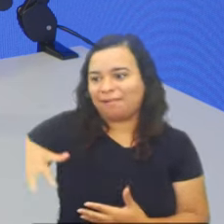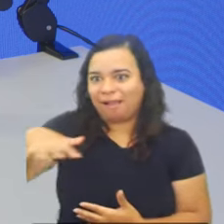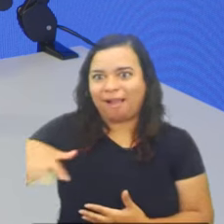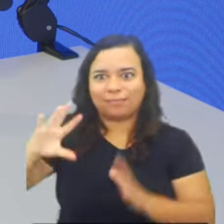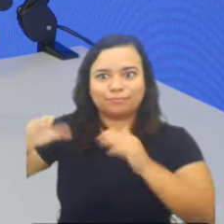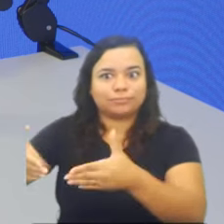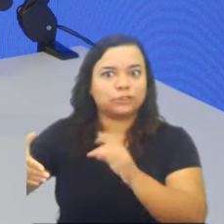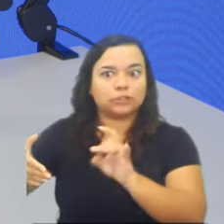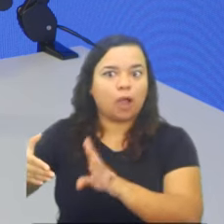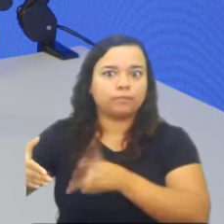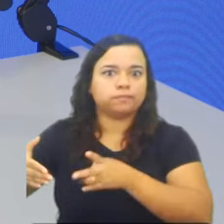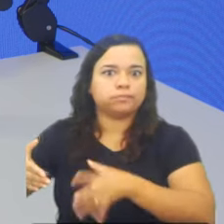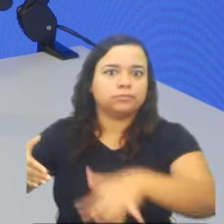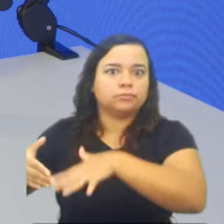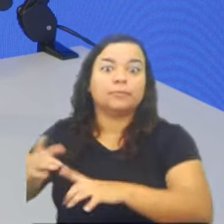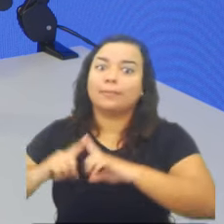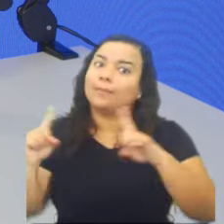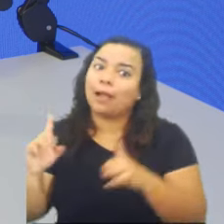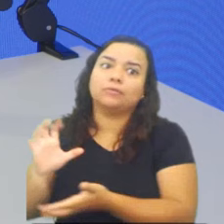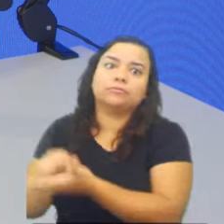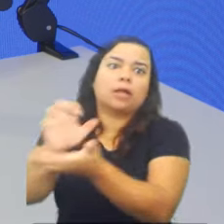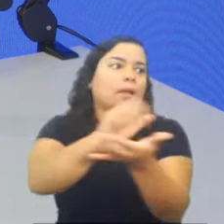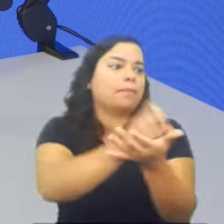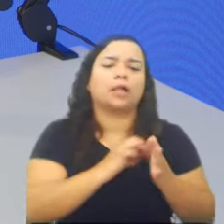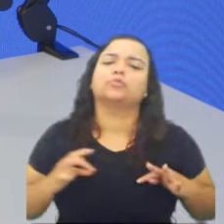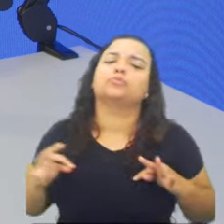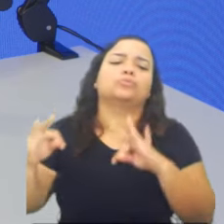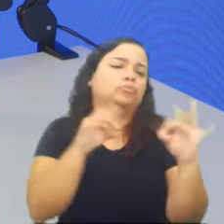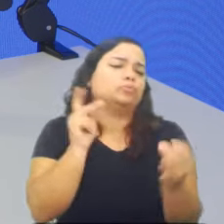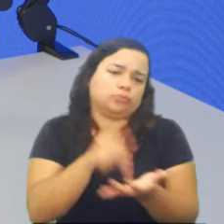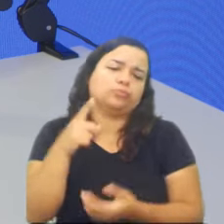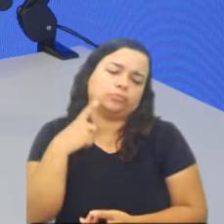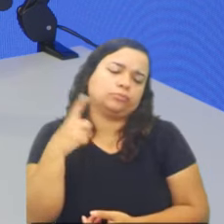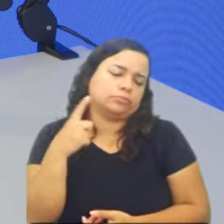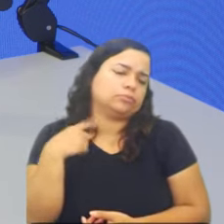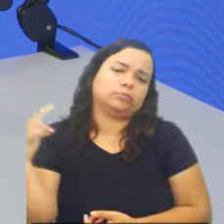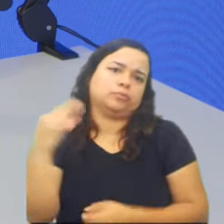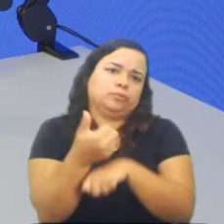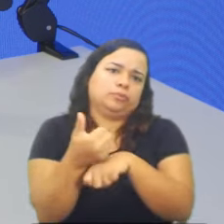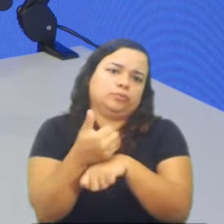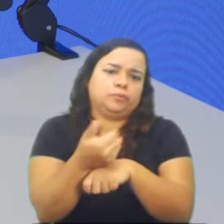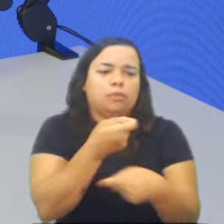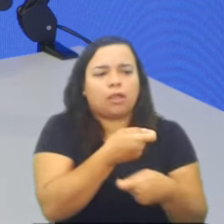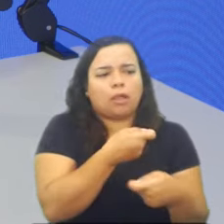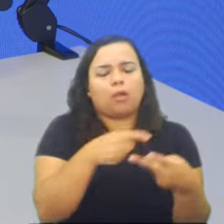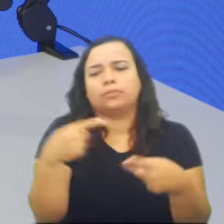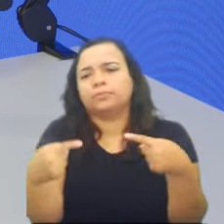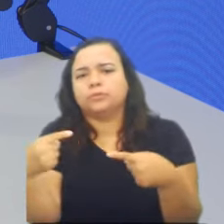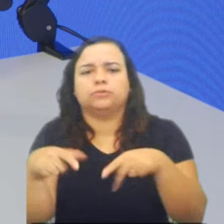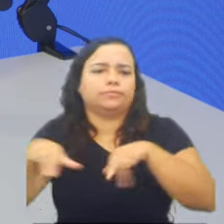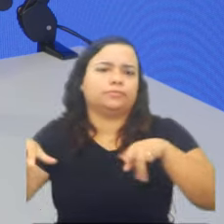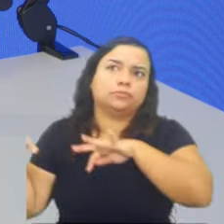nesse nesses espaços né mas eles ocupam todos os espaços na verdade né É espaço de negócio